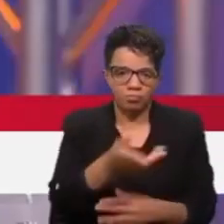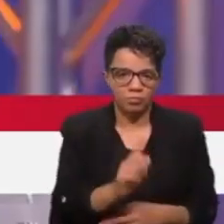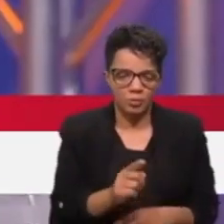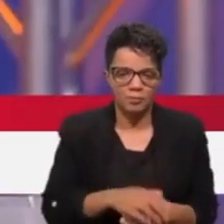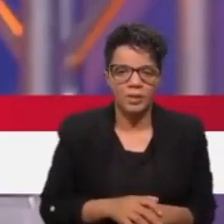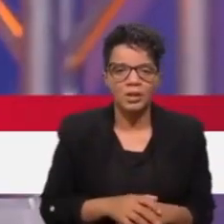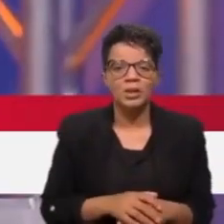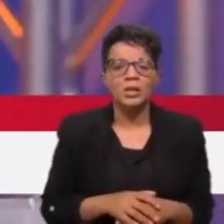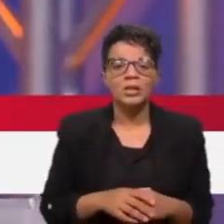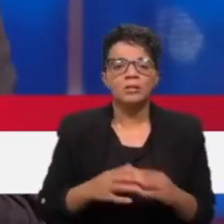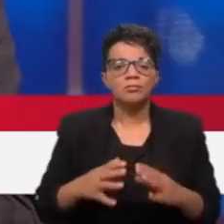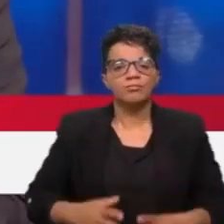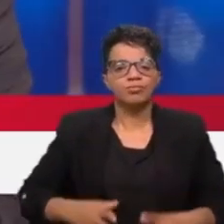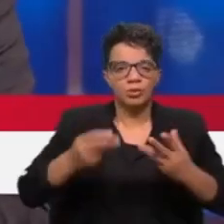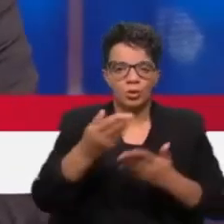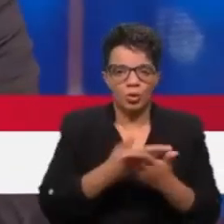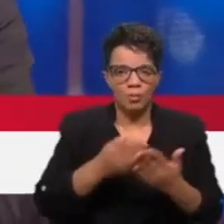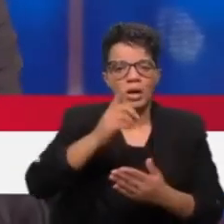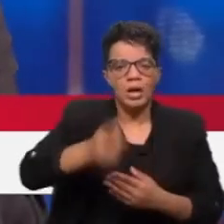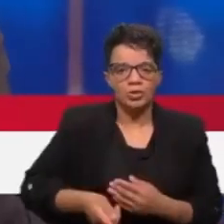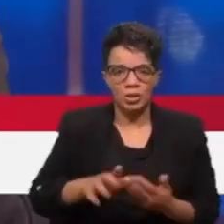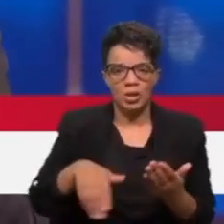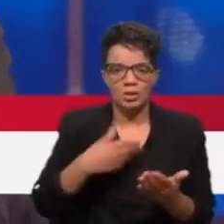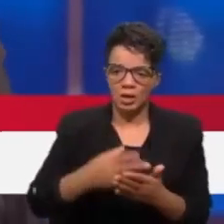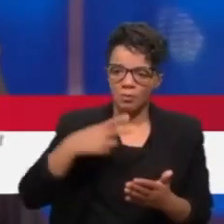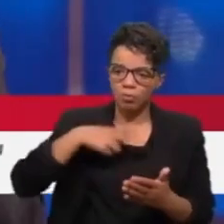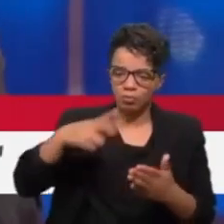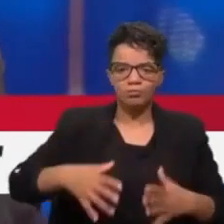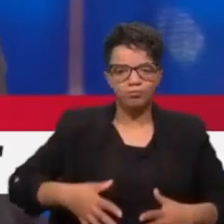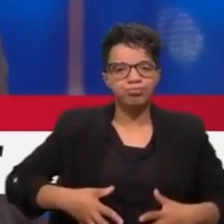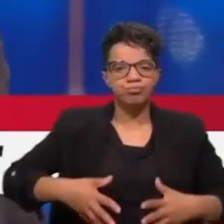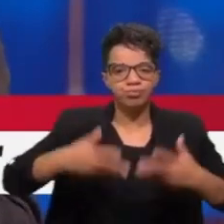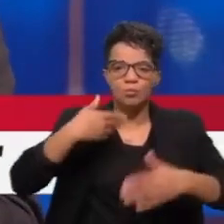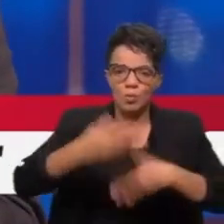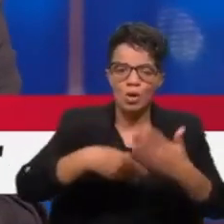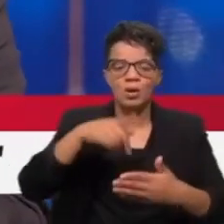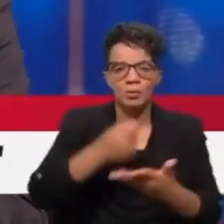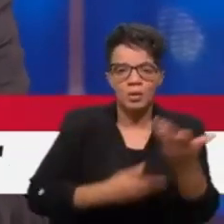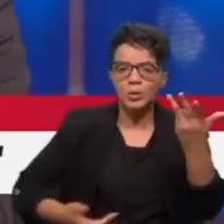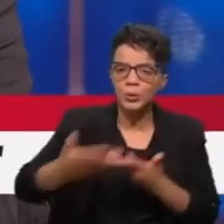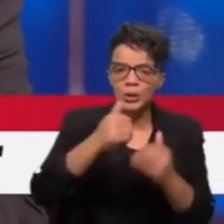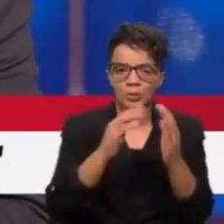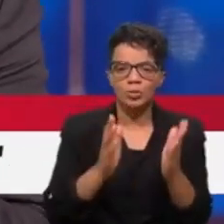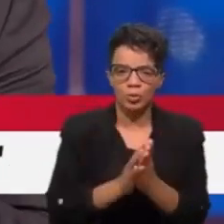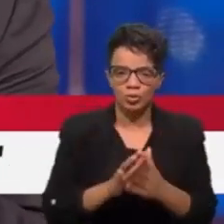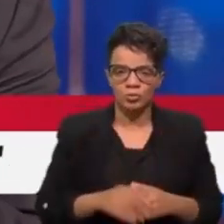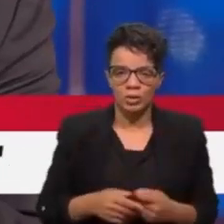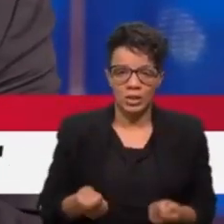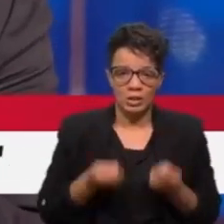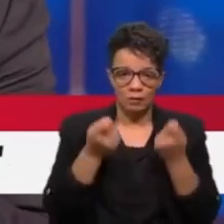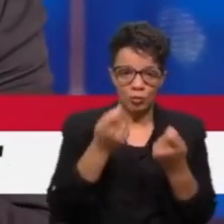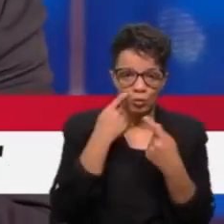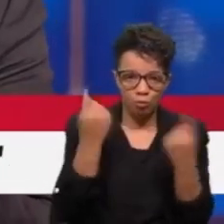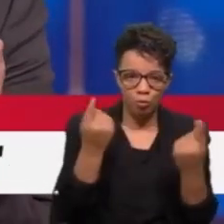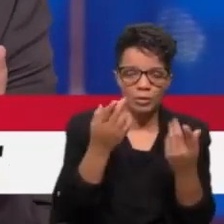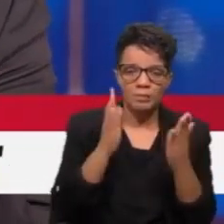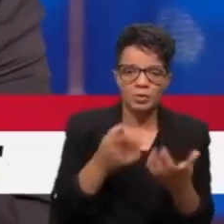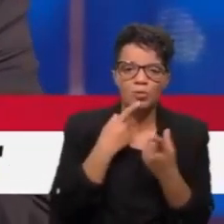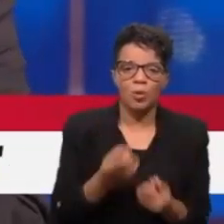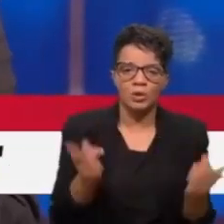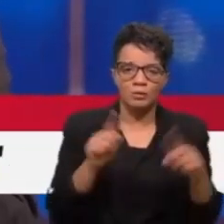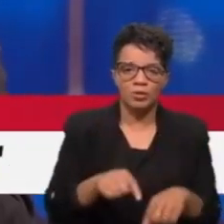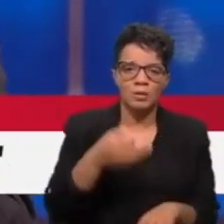crescimento económico O que é que dá um país produtivo e próspero e já agora partilhado Entre todos investimento público tem que regressar